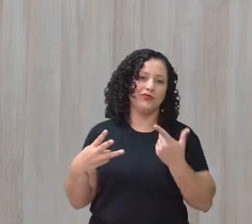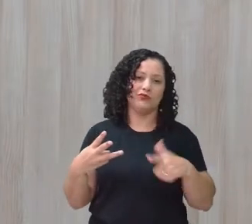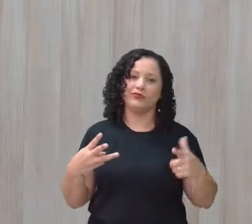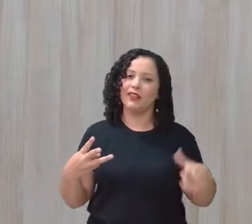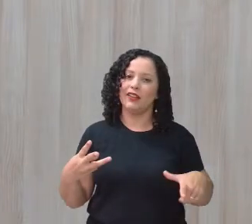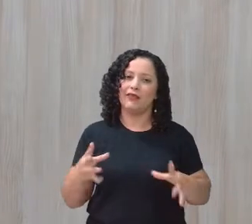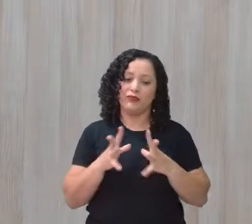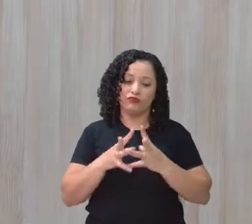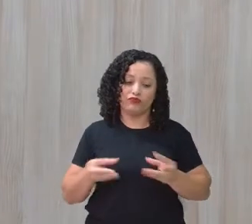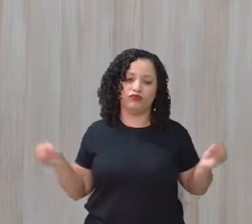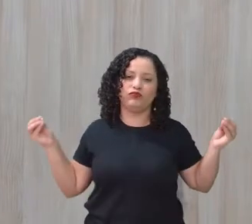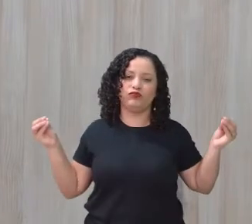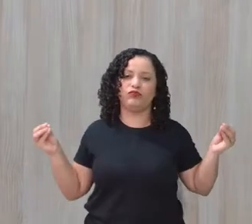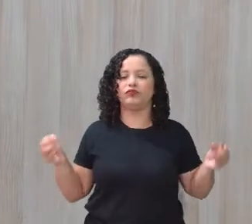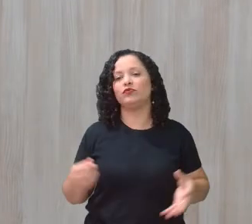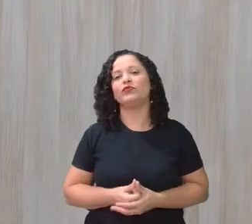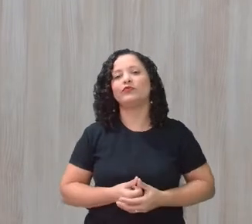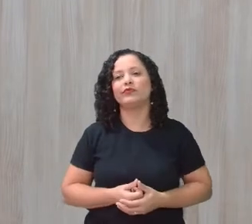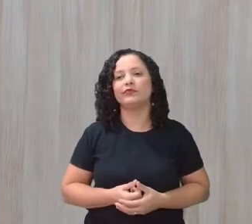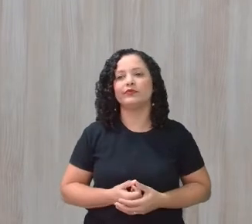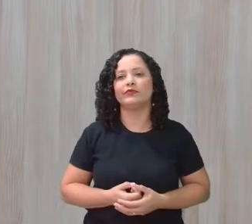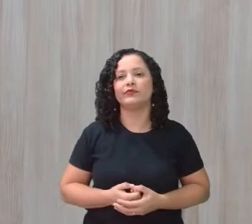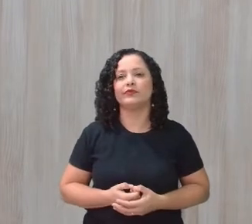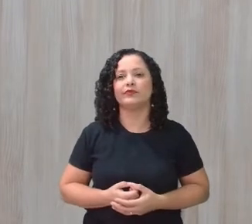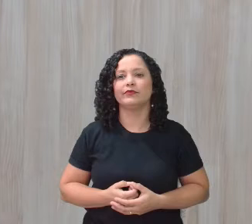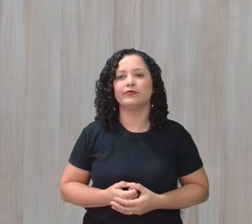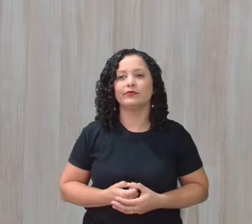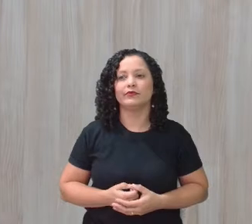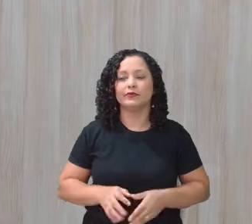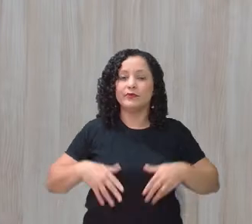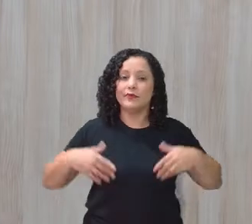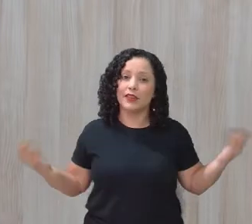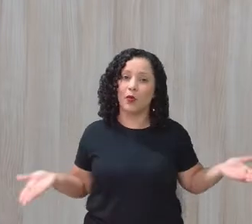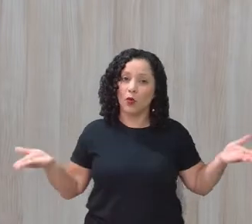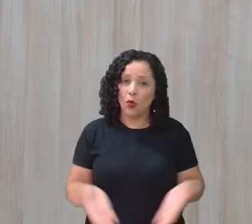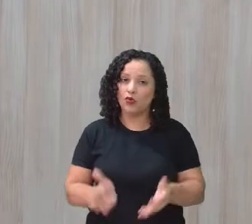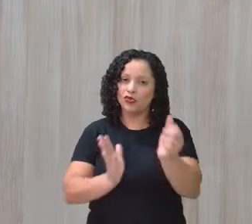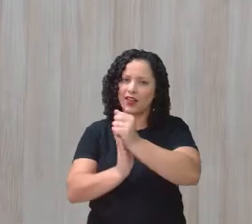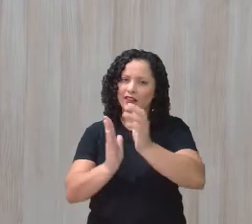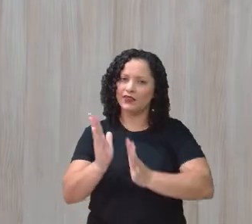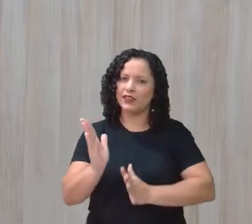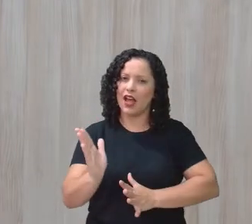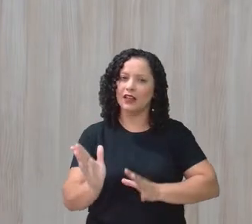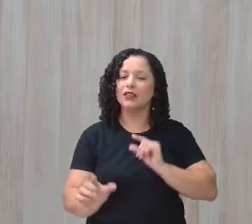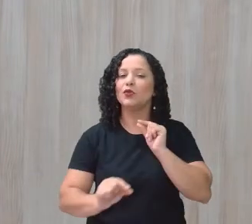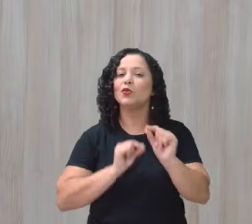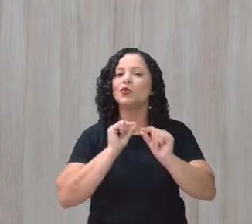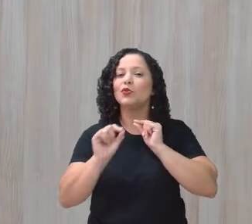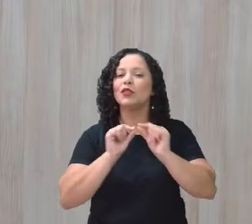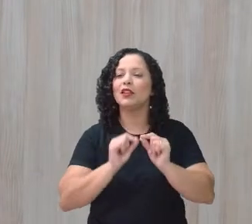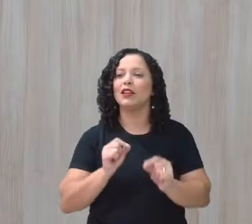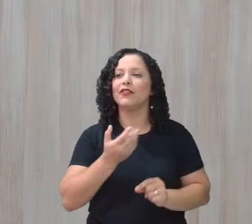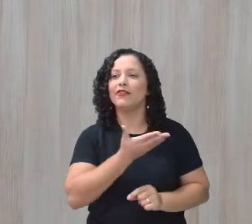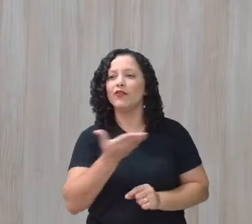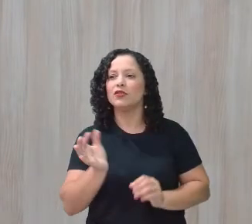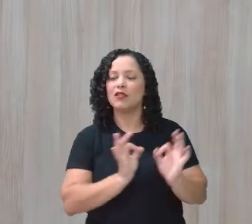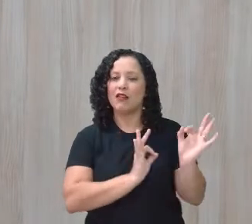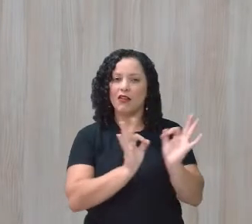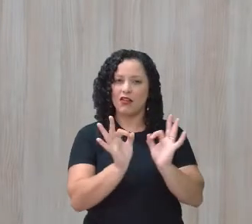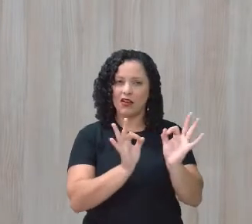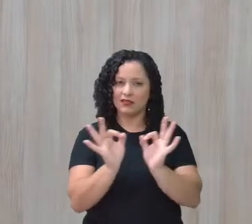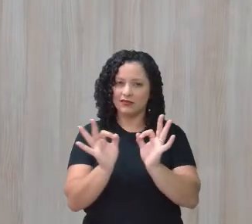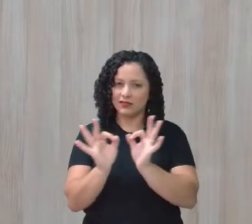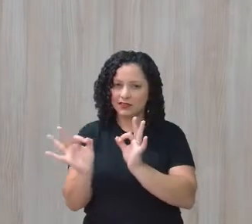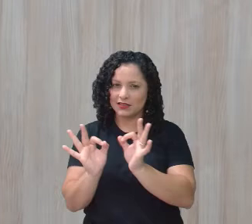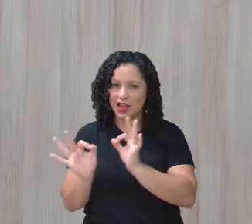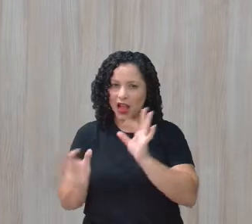natureza, esses animais, tá? Então, ó, a atividade de hoje vai ser aqui, ó, para você colocar tudo que você